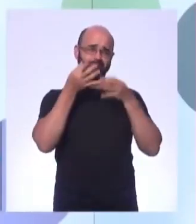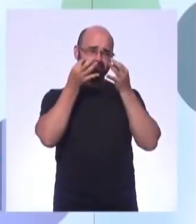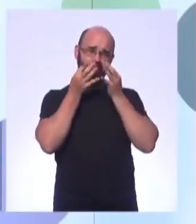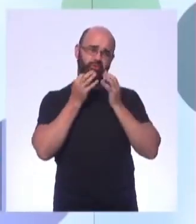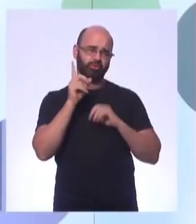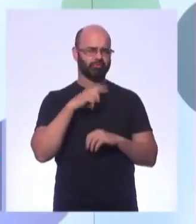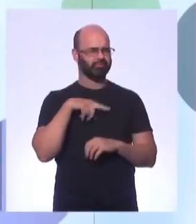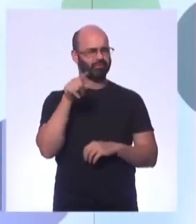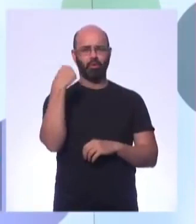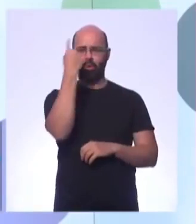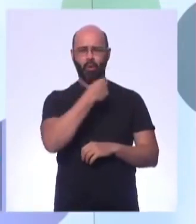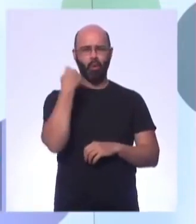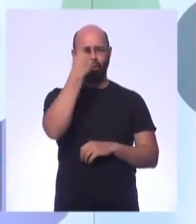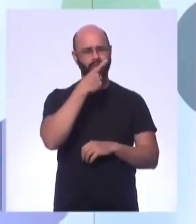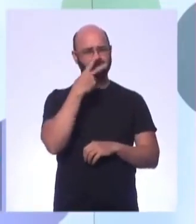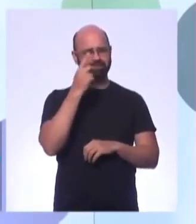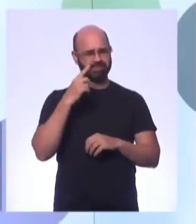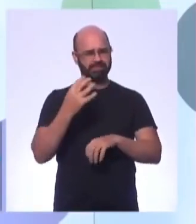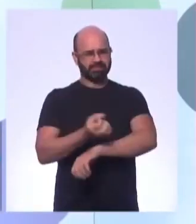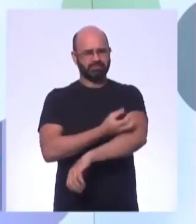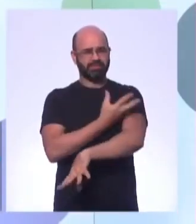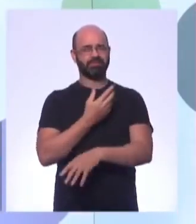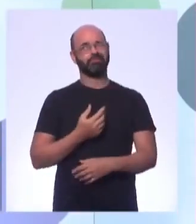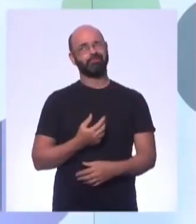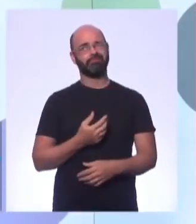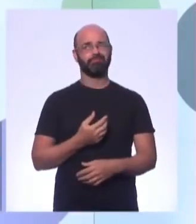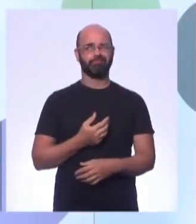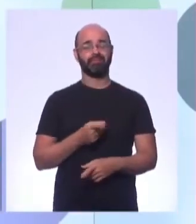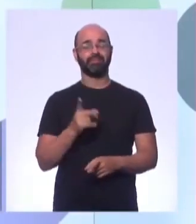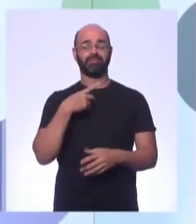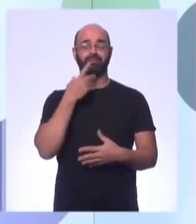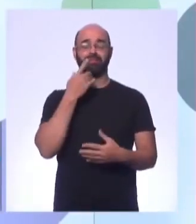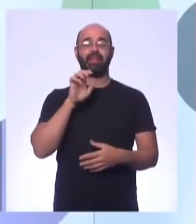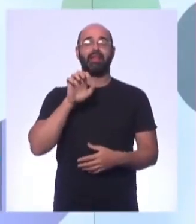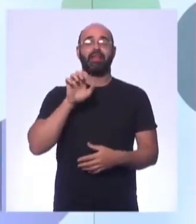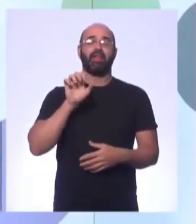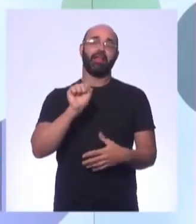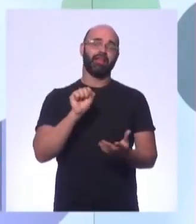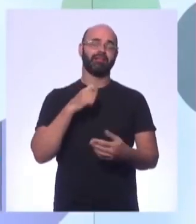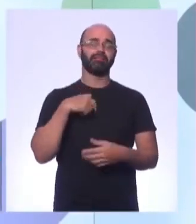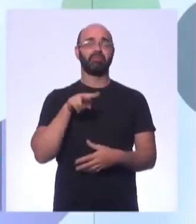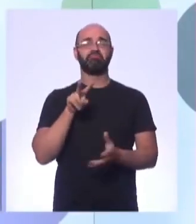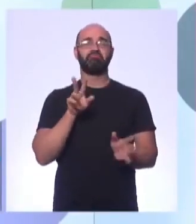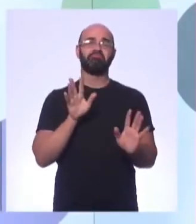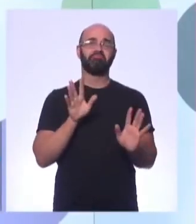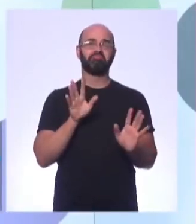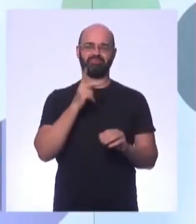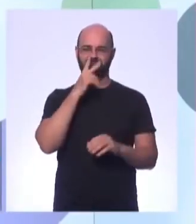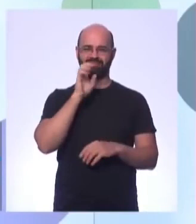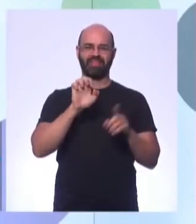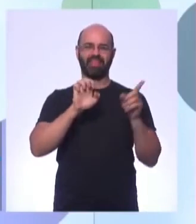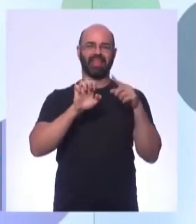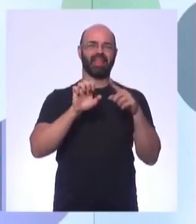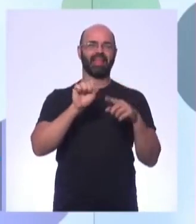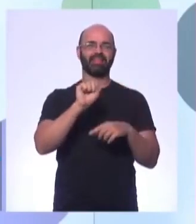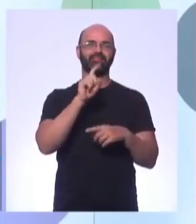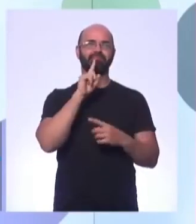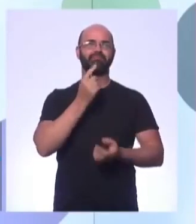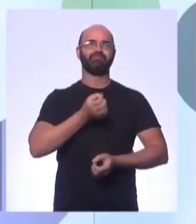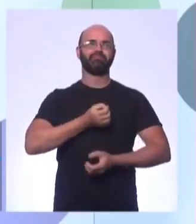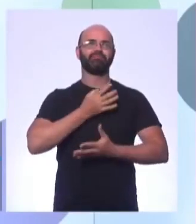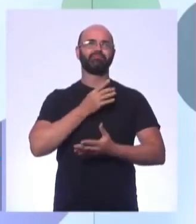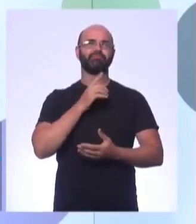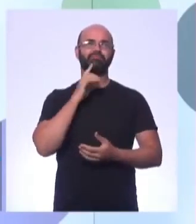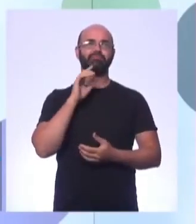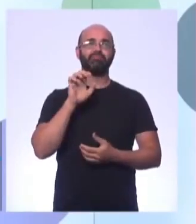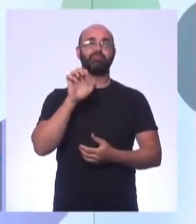Eu vi sua cara, ficou meio assim. Eu estava percebendo ali, você começou com S, né? S. Isso. Eu já tô puxando ali pro, né? Beleza. Reclamando ali pro mundo.